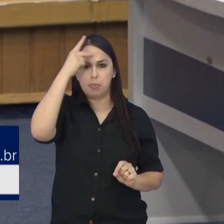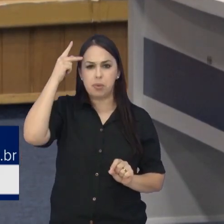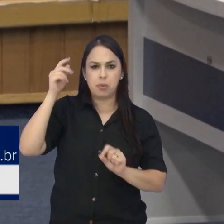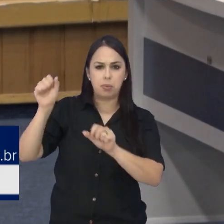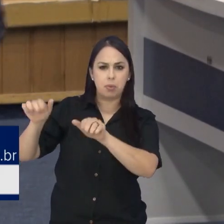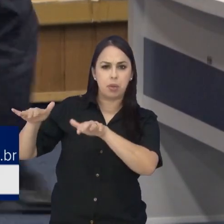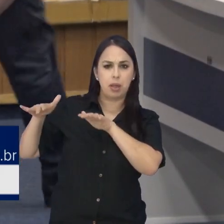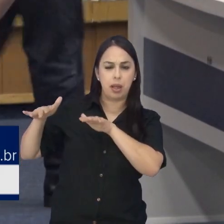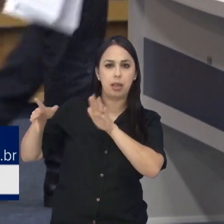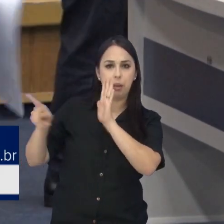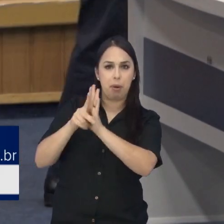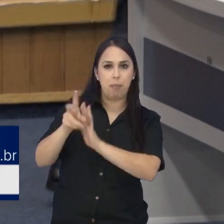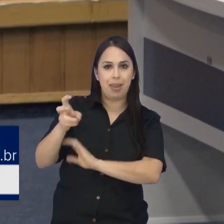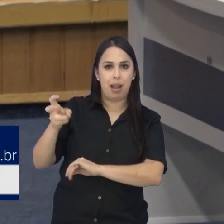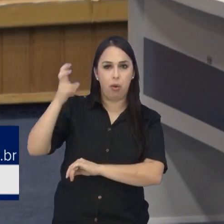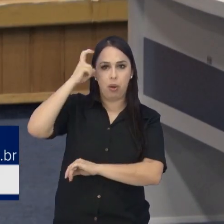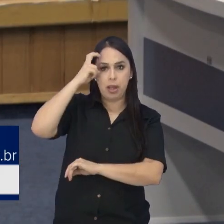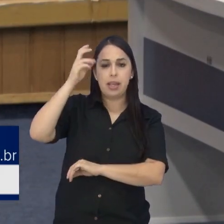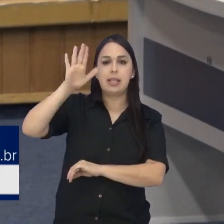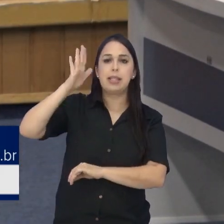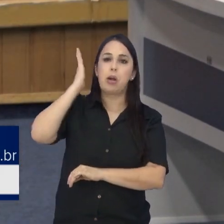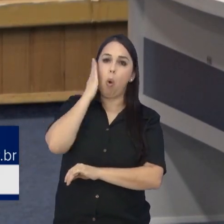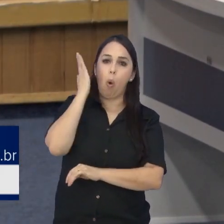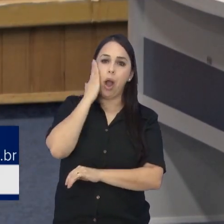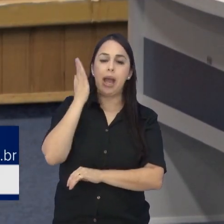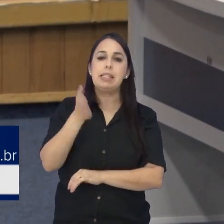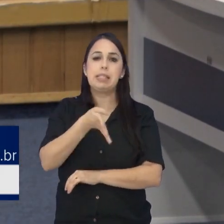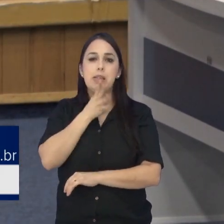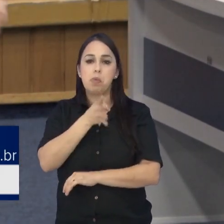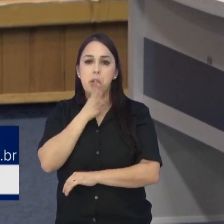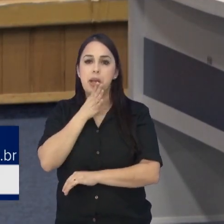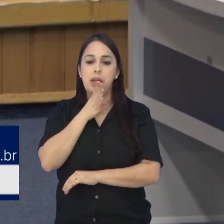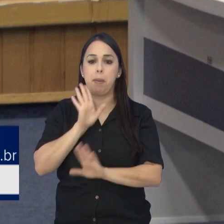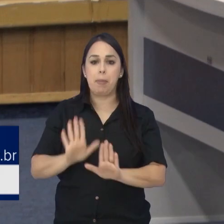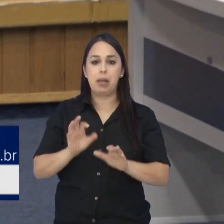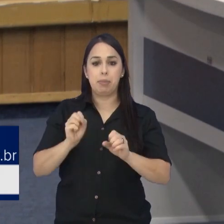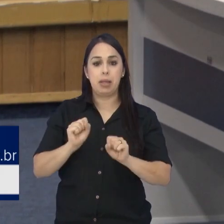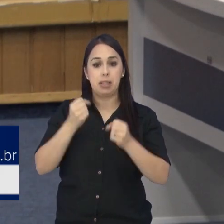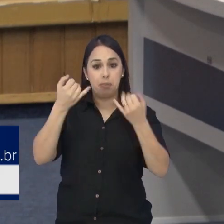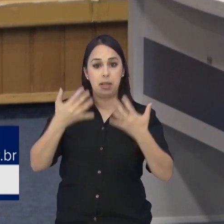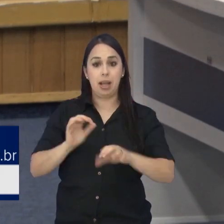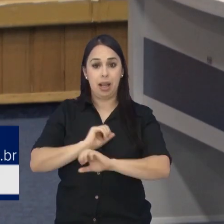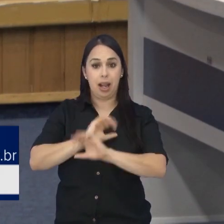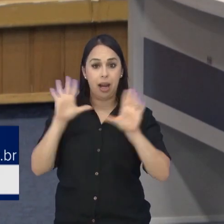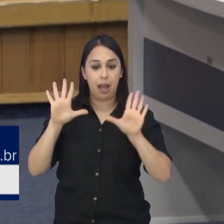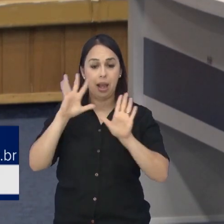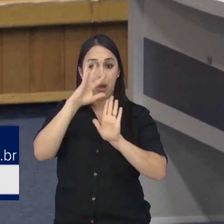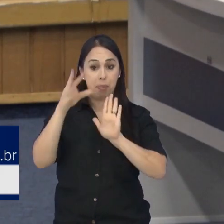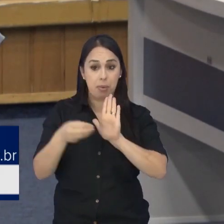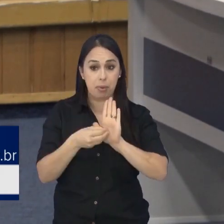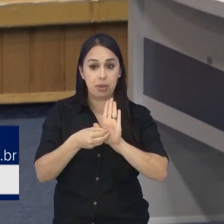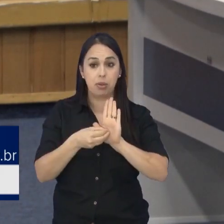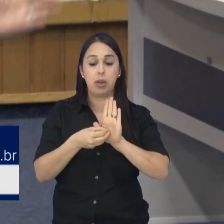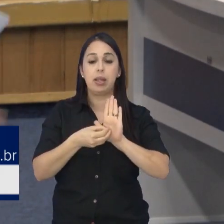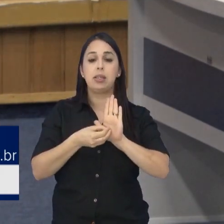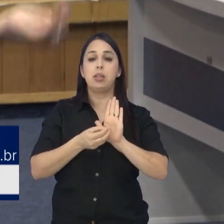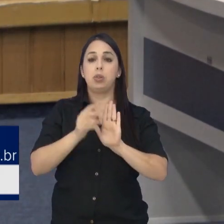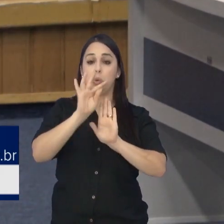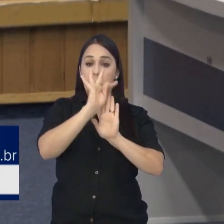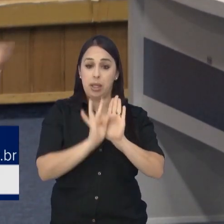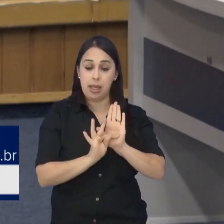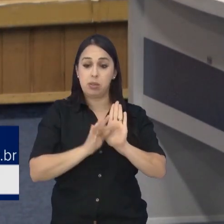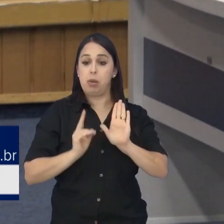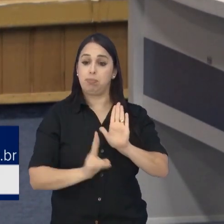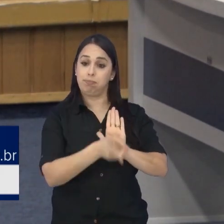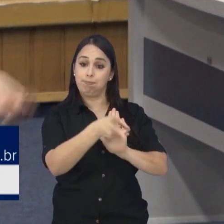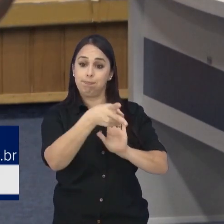são da cultura, sabe do que nós estamos falando, mas para deixar claro que uma emenda nossa é manter o texto. Emenda da Dulce Rita,